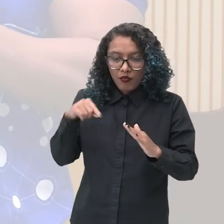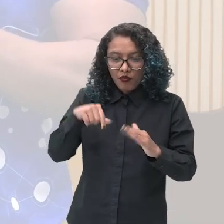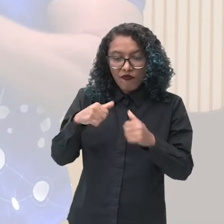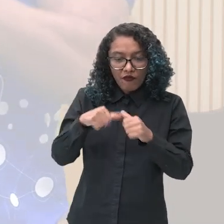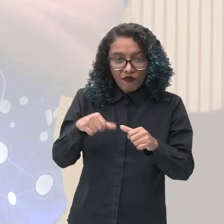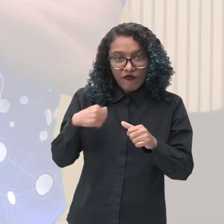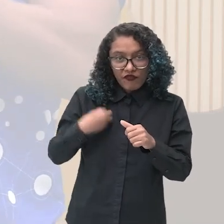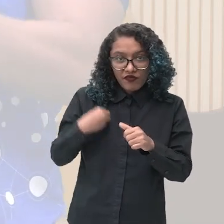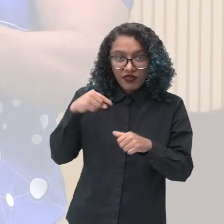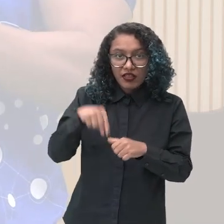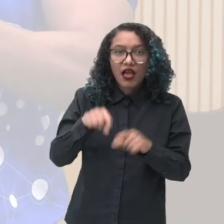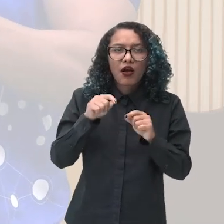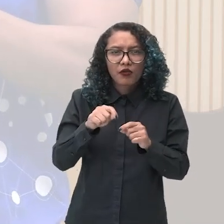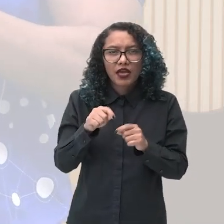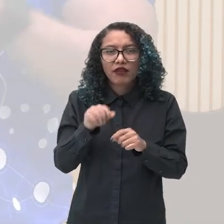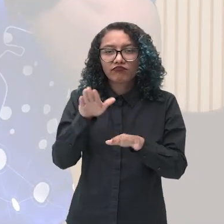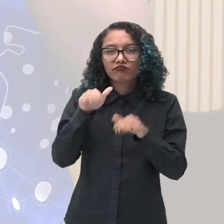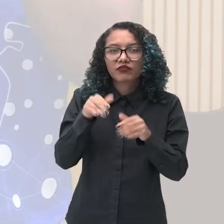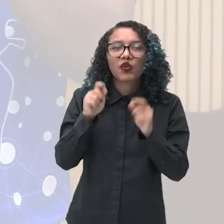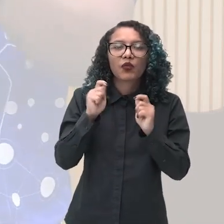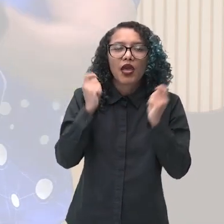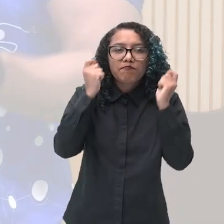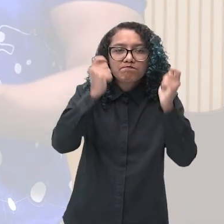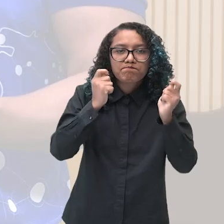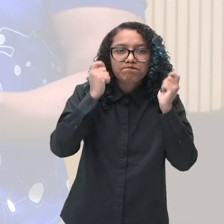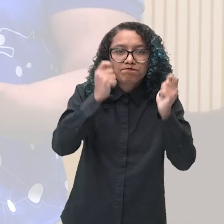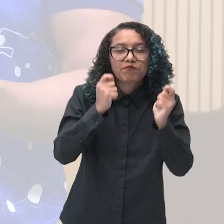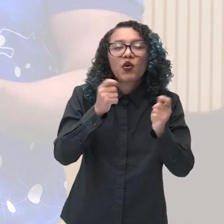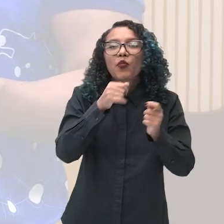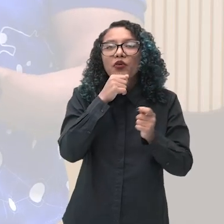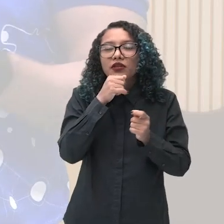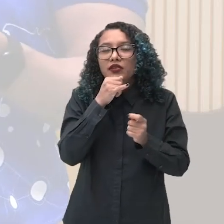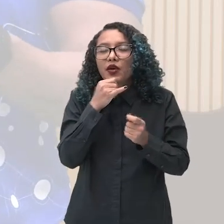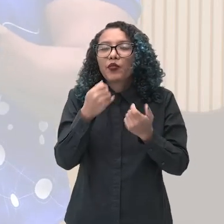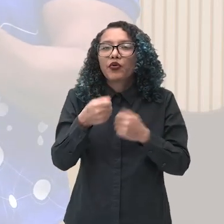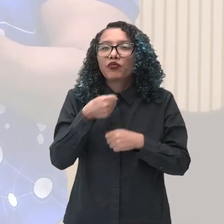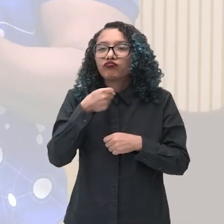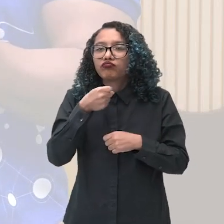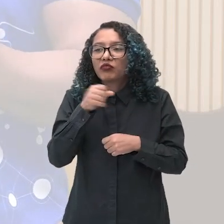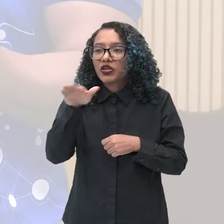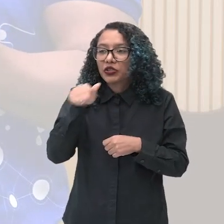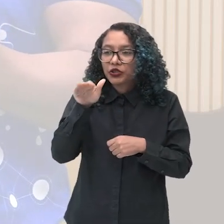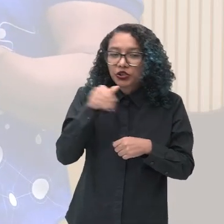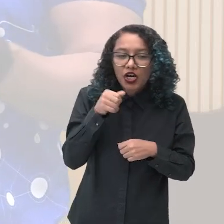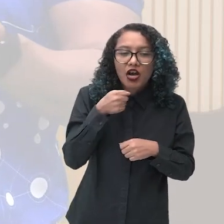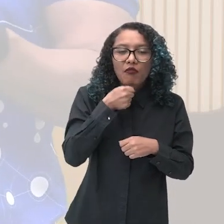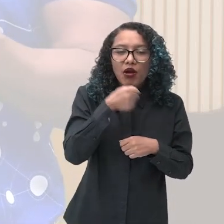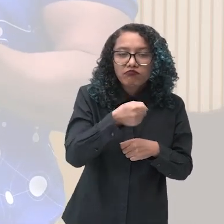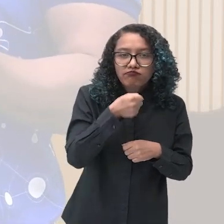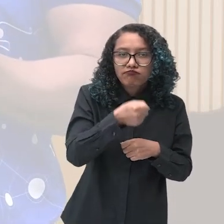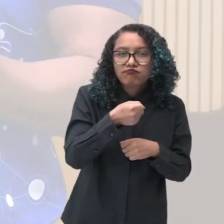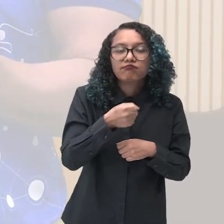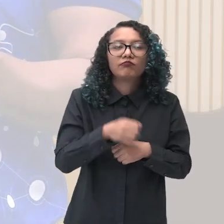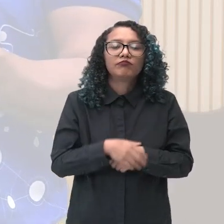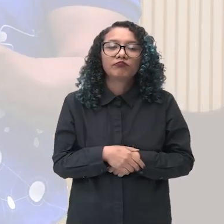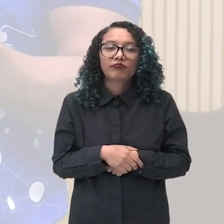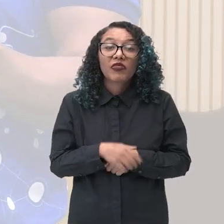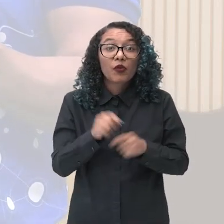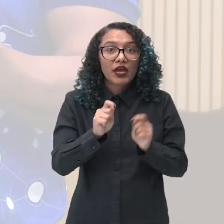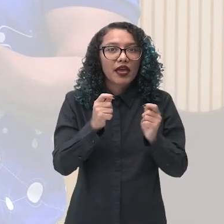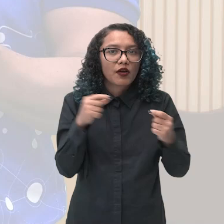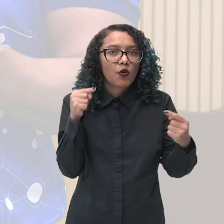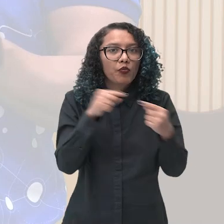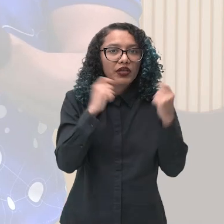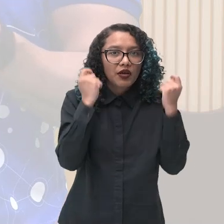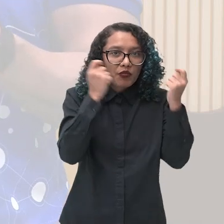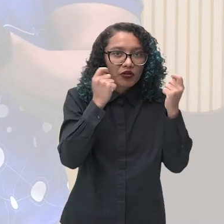público, fazendo um protesto, chamando a imprensa, por exemplo. Isso é um protesto, tá bom? O movimento social, ele vai